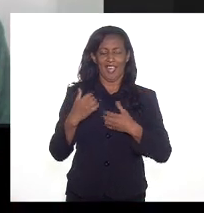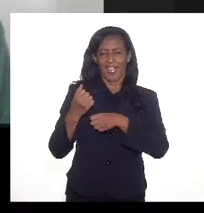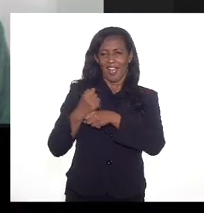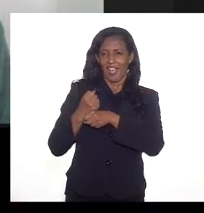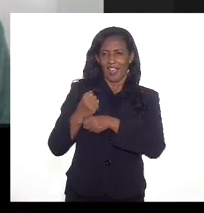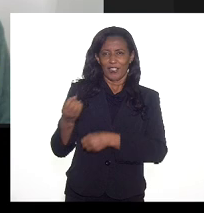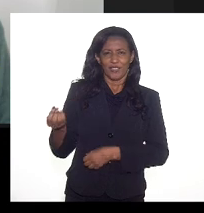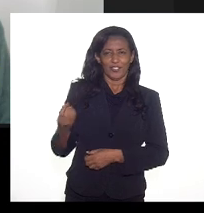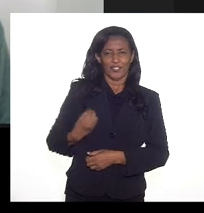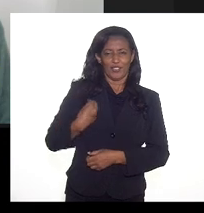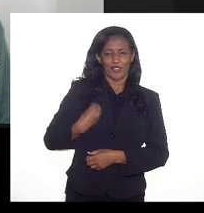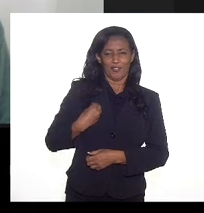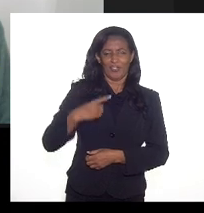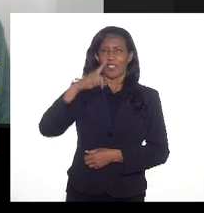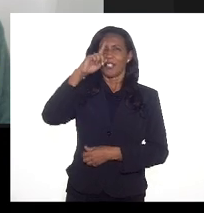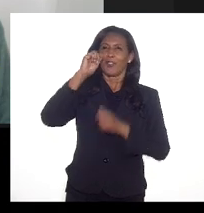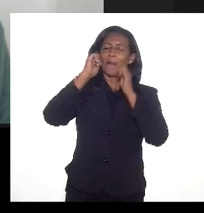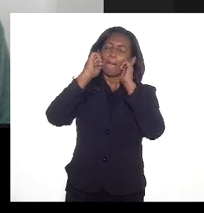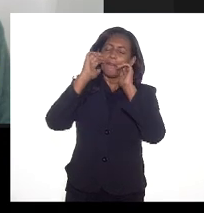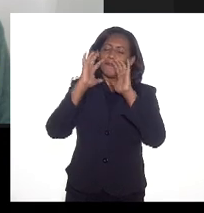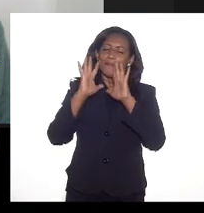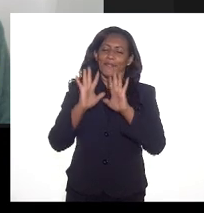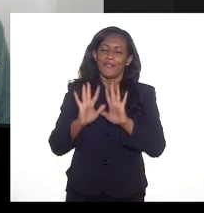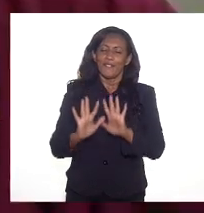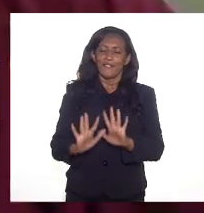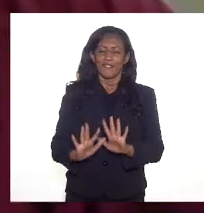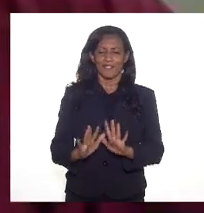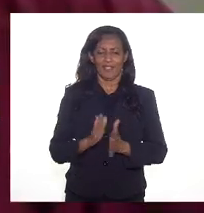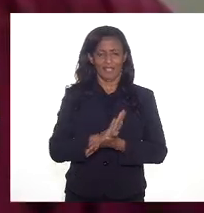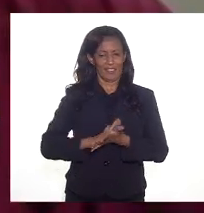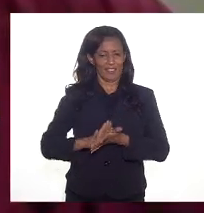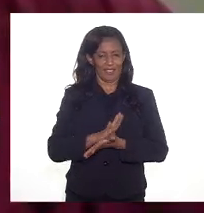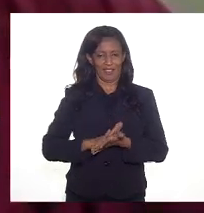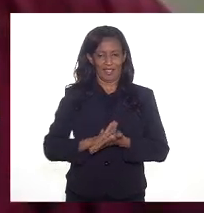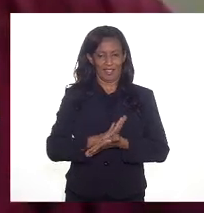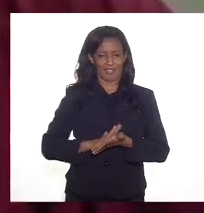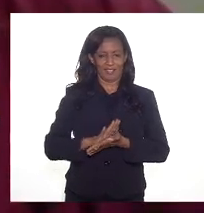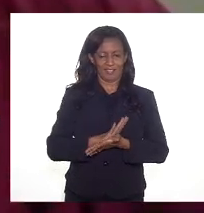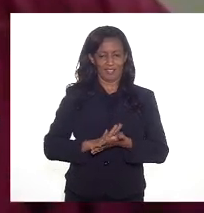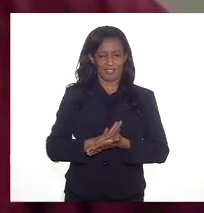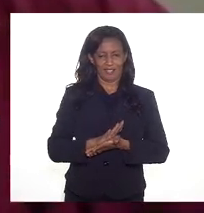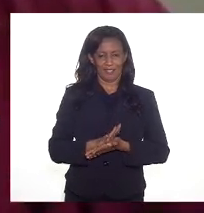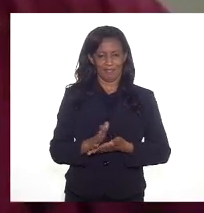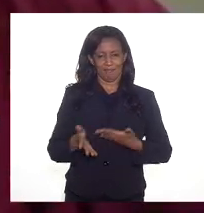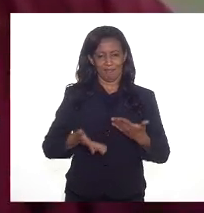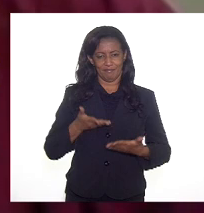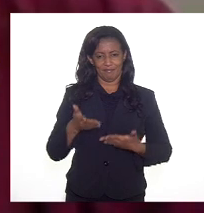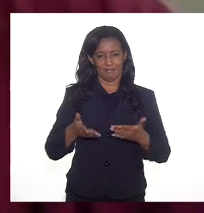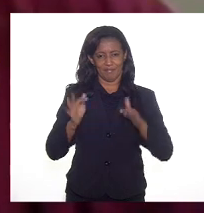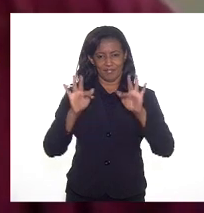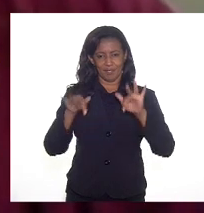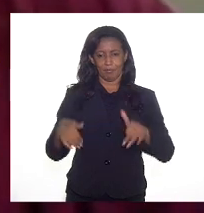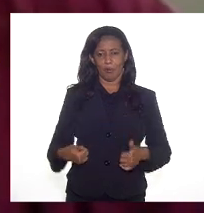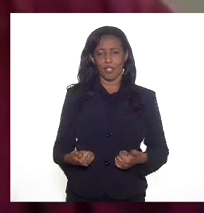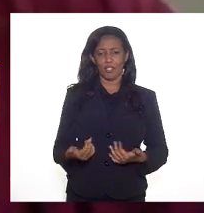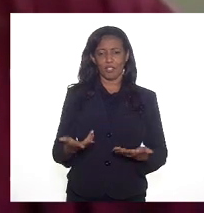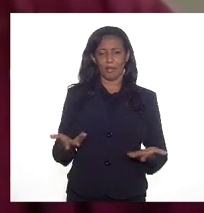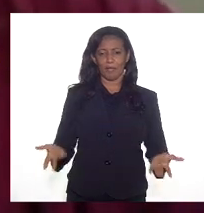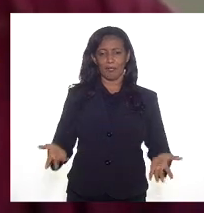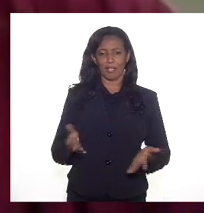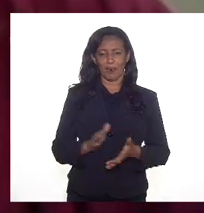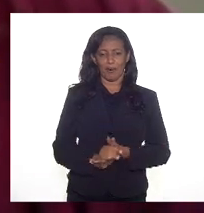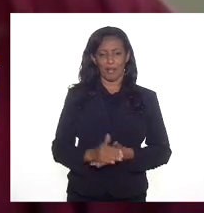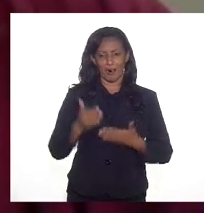vida seja abençoado. Nada mais havendo a tratar, declaro encerrado o expediente